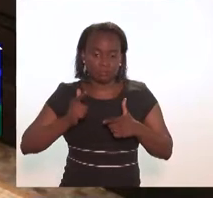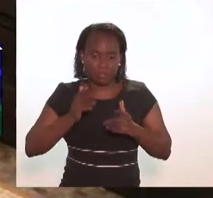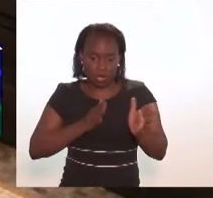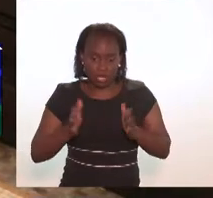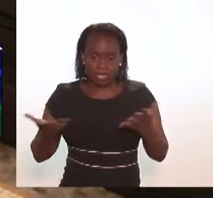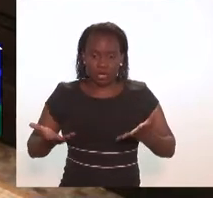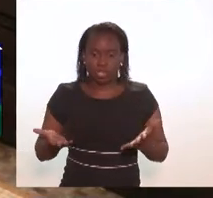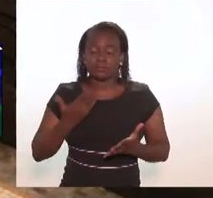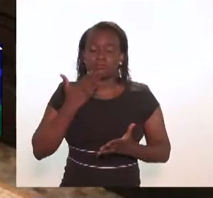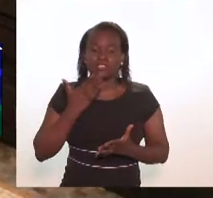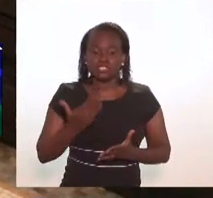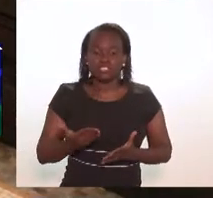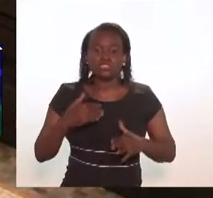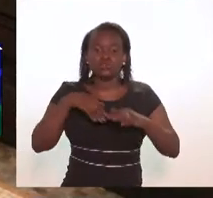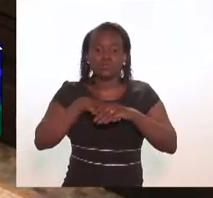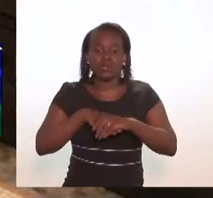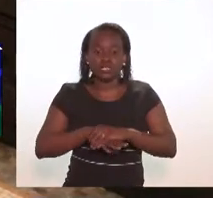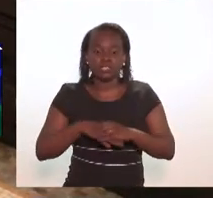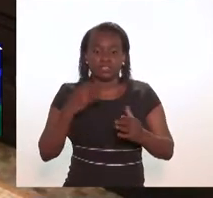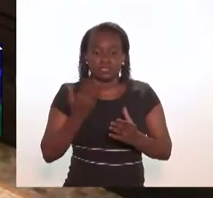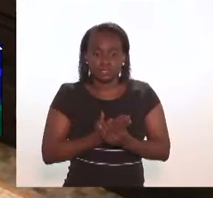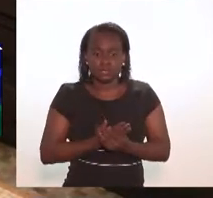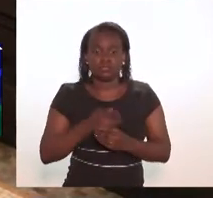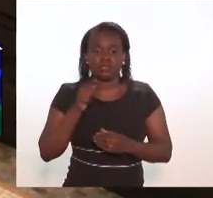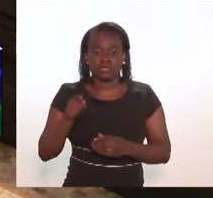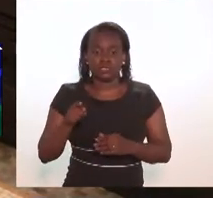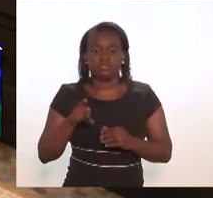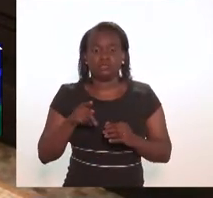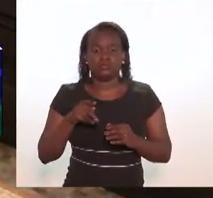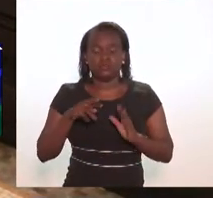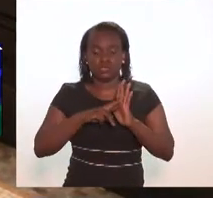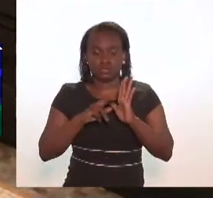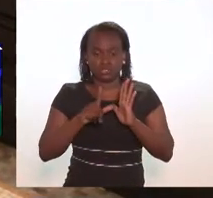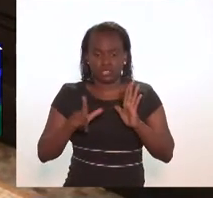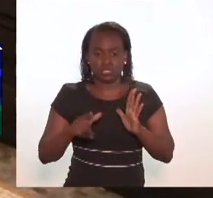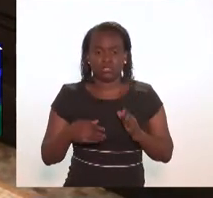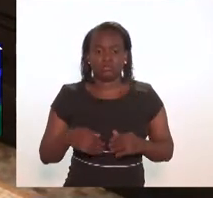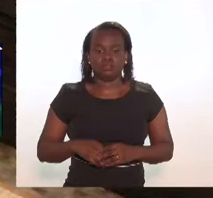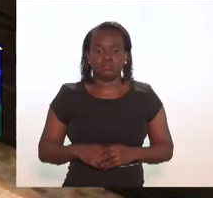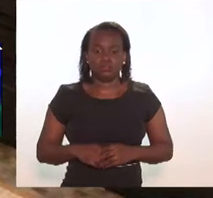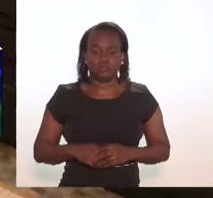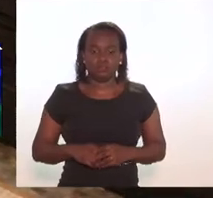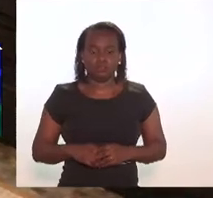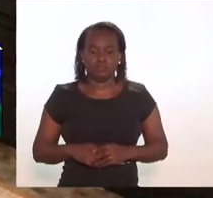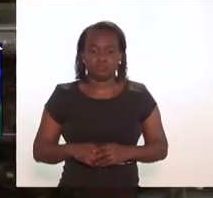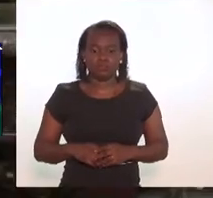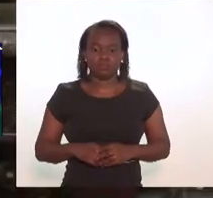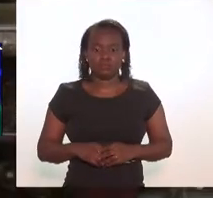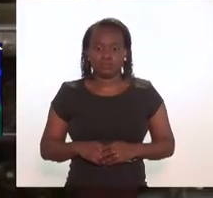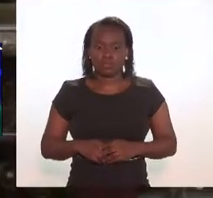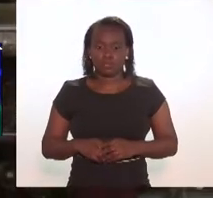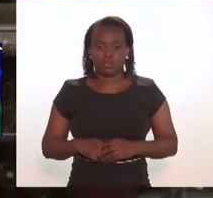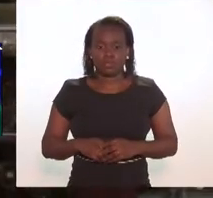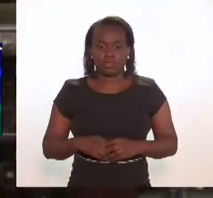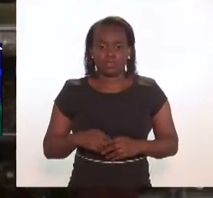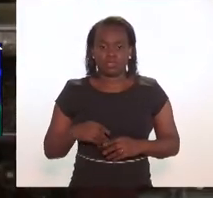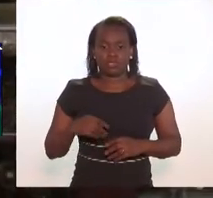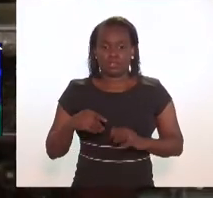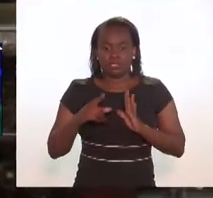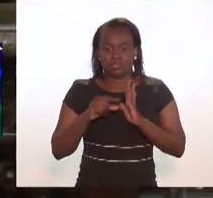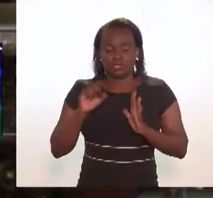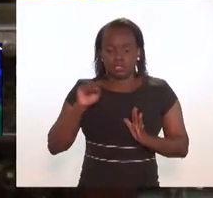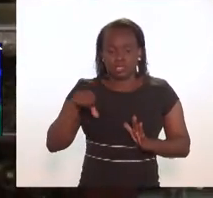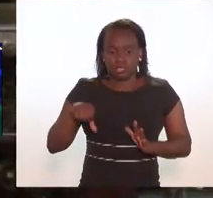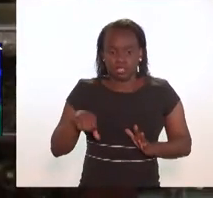ordem, pedir o arquivamento do referido projeto. Ó, o 89, Vossa Excelência,